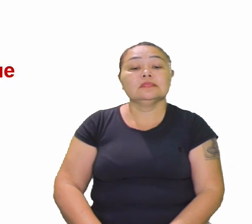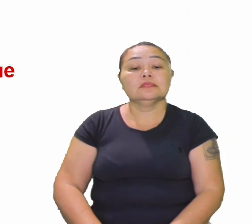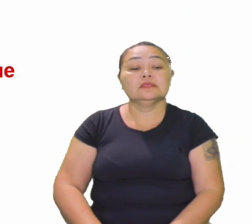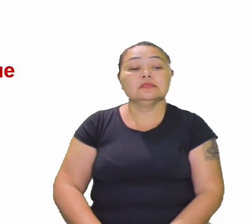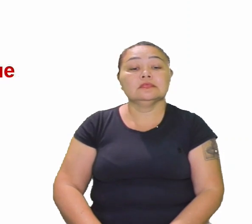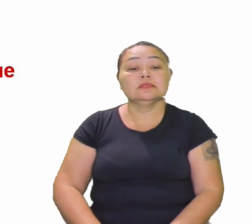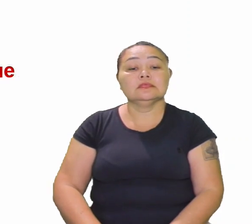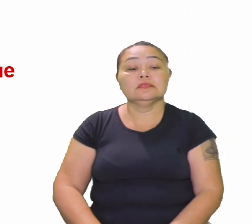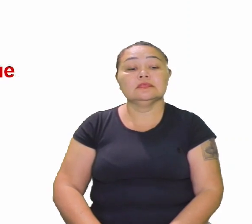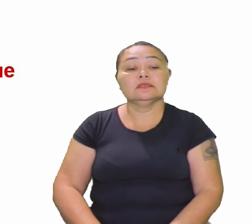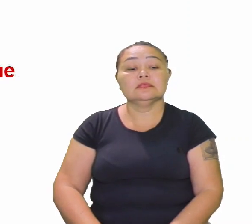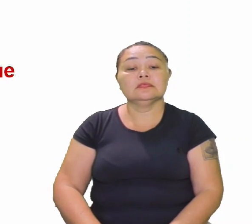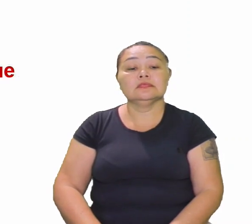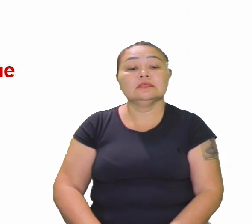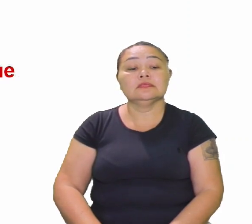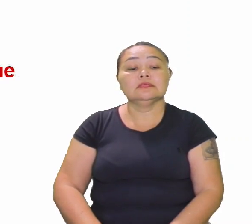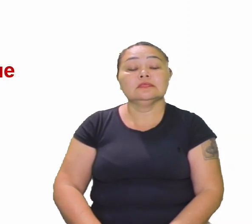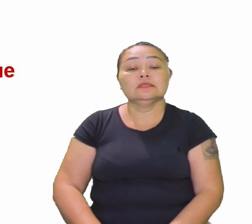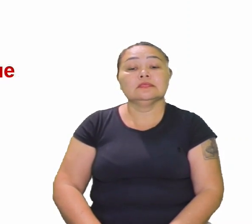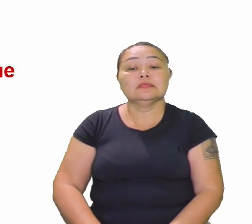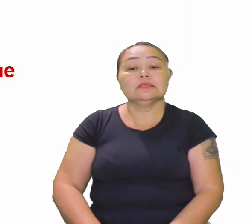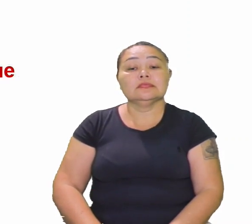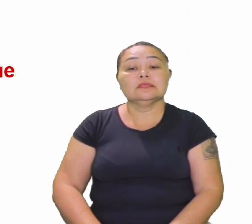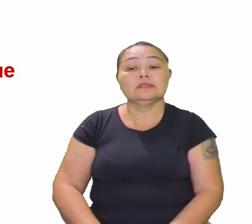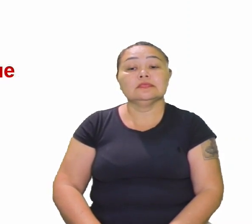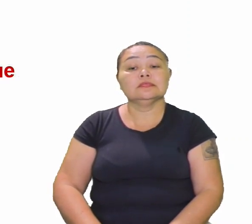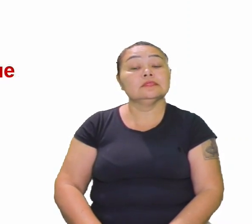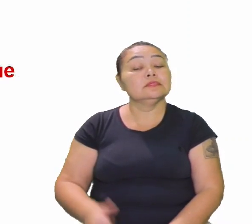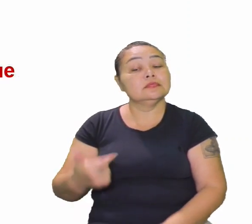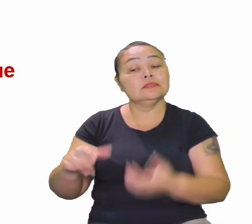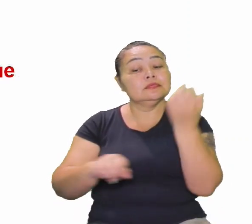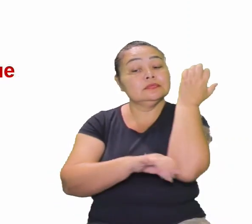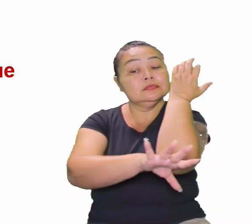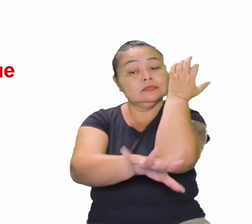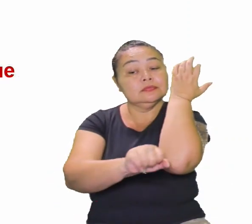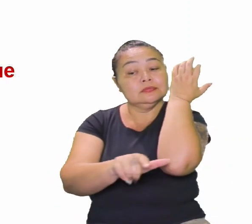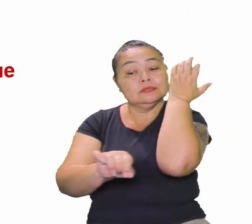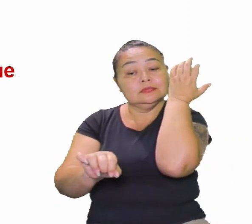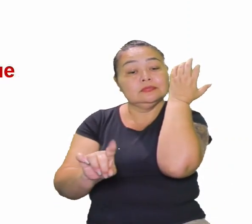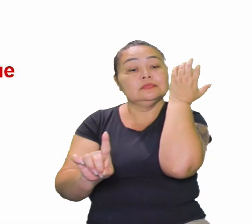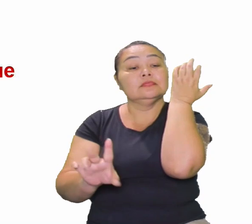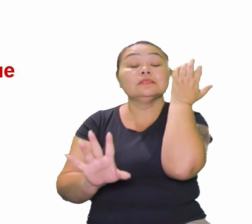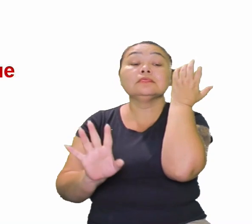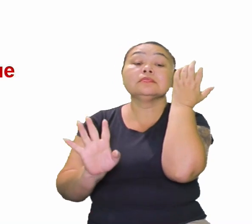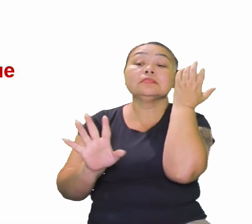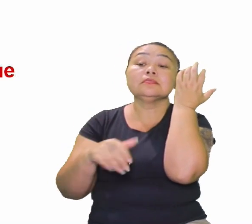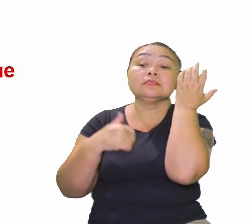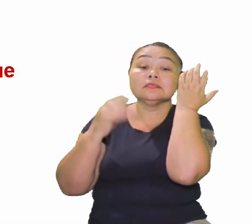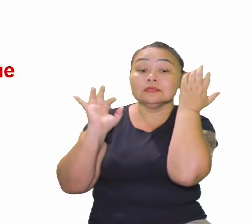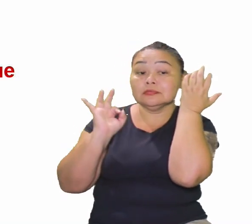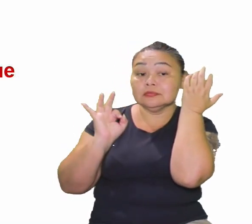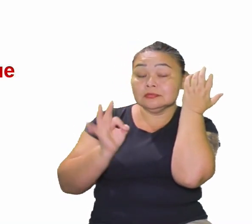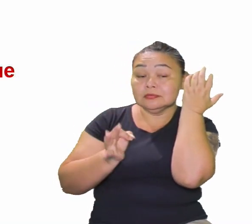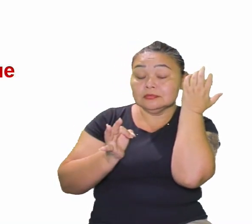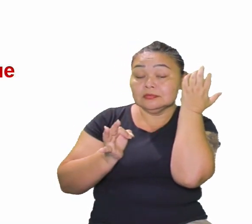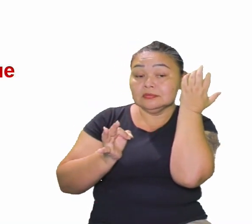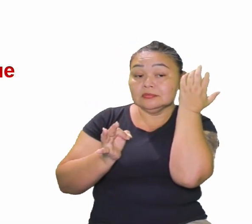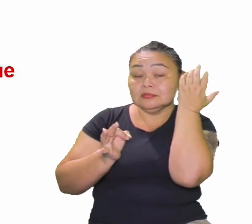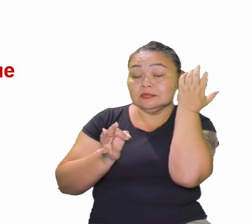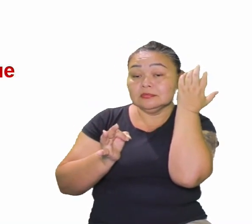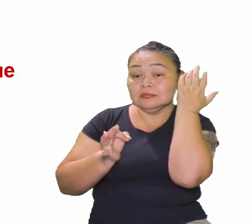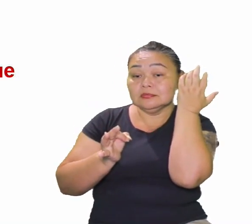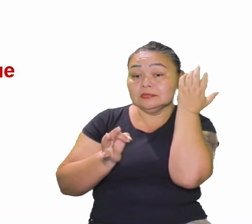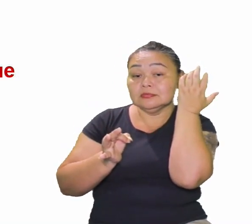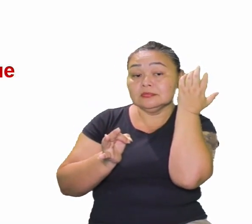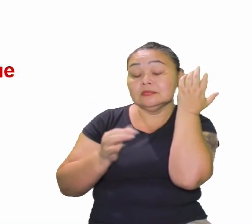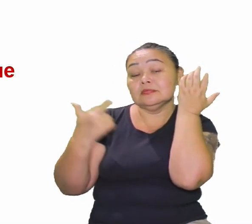Cadê? Eu quero verde, tem? Aê! Não vou entrar em contato com o solo, certo?